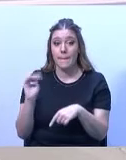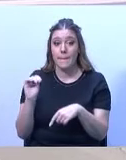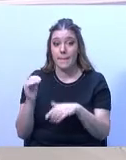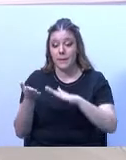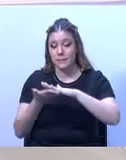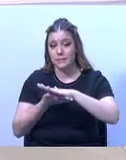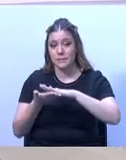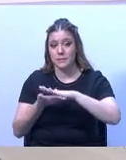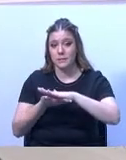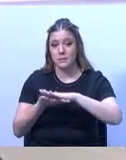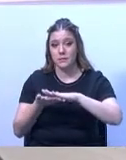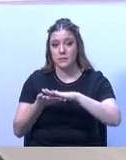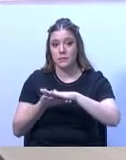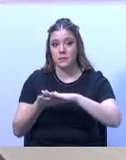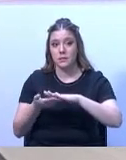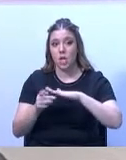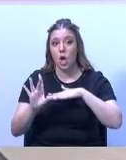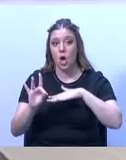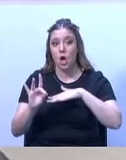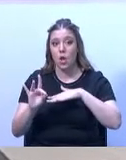pé cola à sola do calçado.